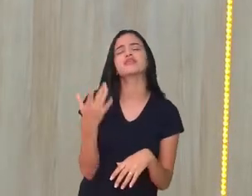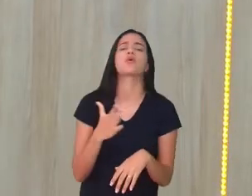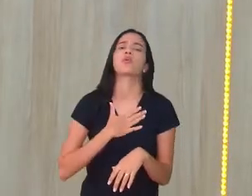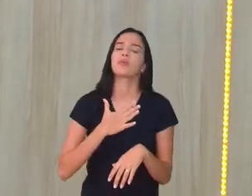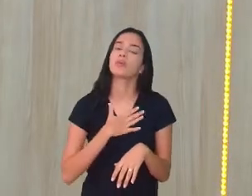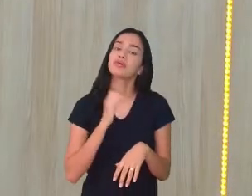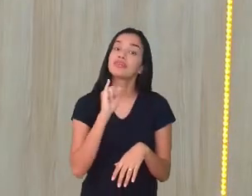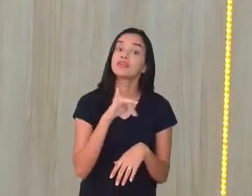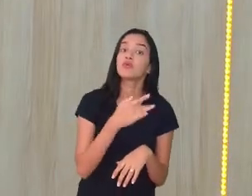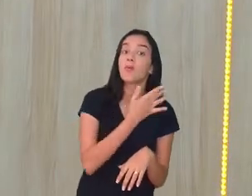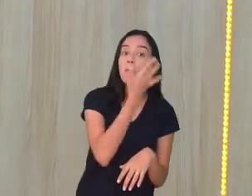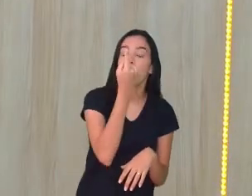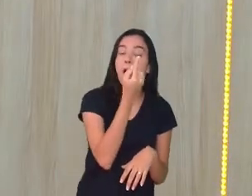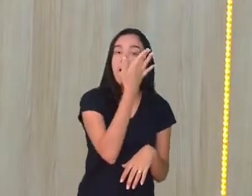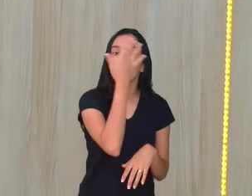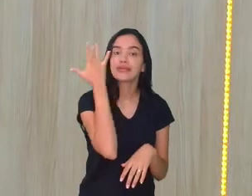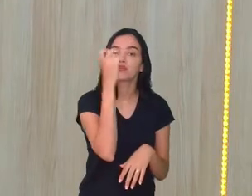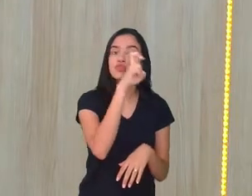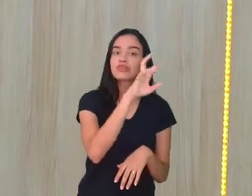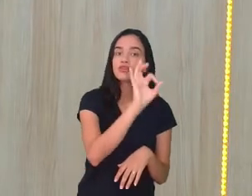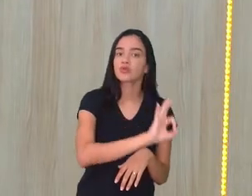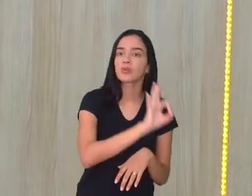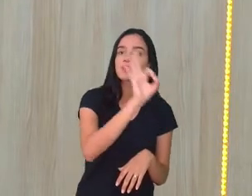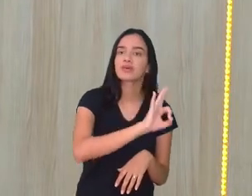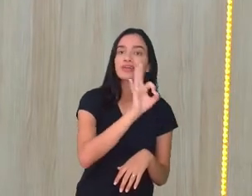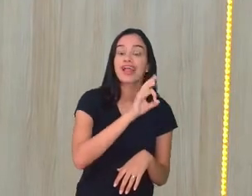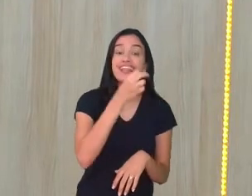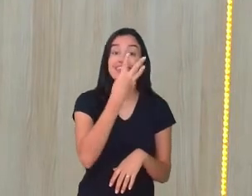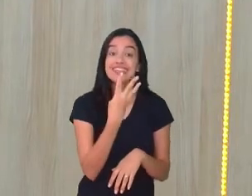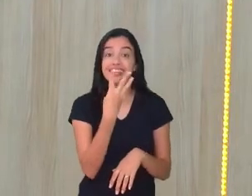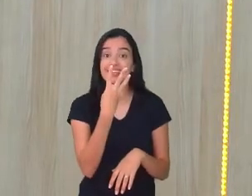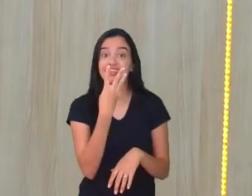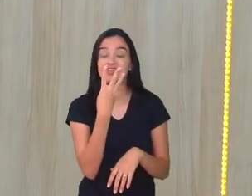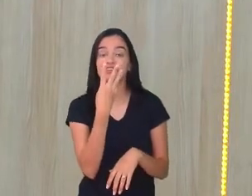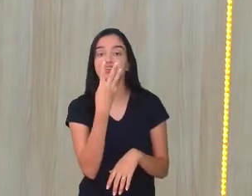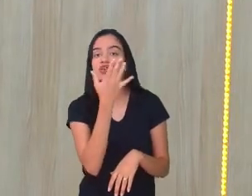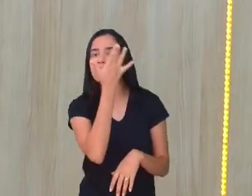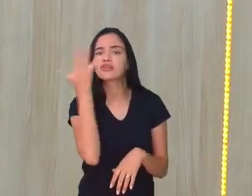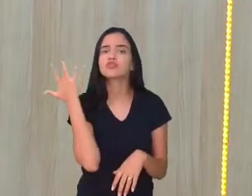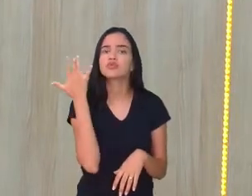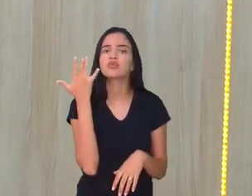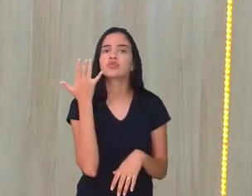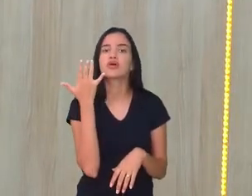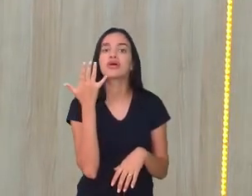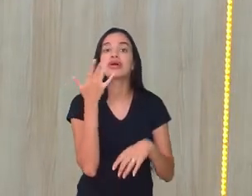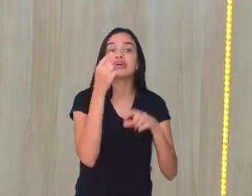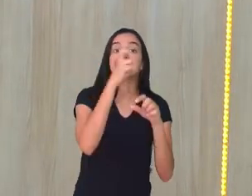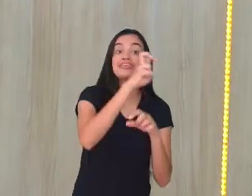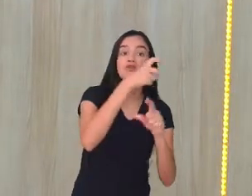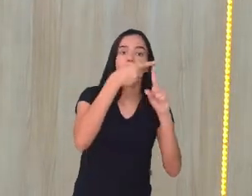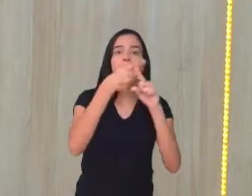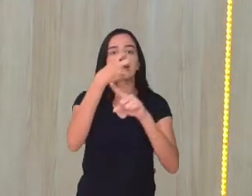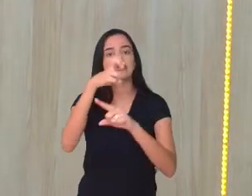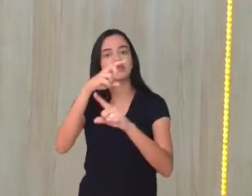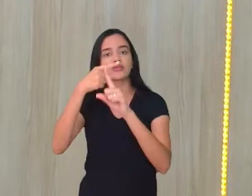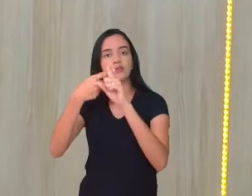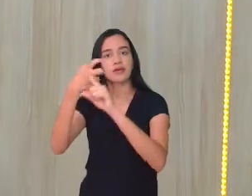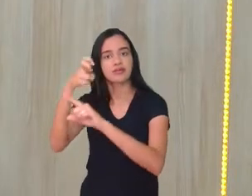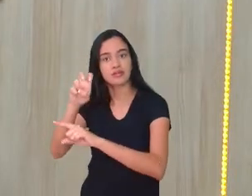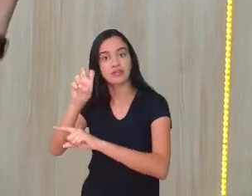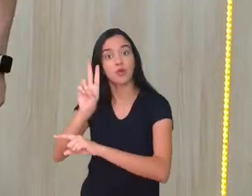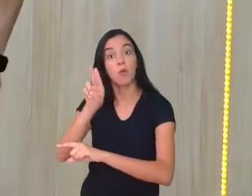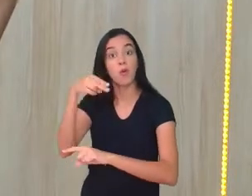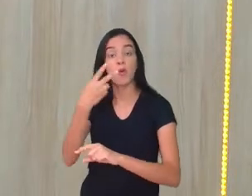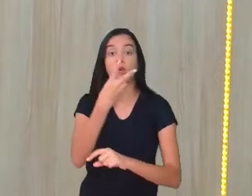uma pessoa corresponde a 5%, 3 pessoas vai corresponder a quanto? A 5 mais 5 mais 5,